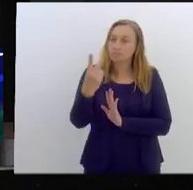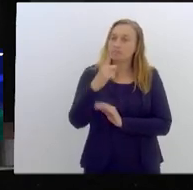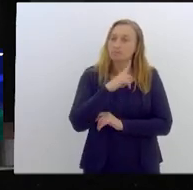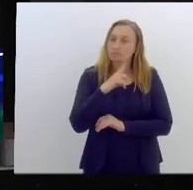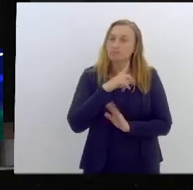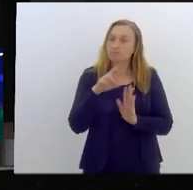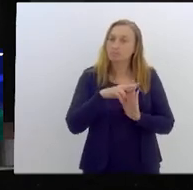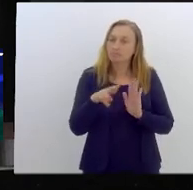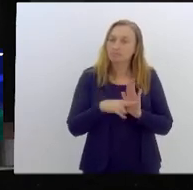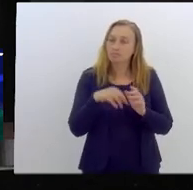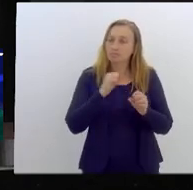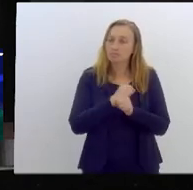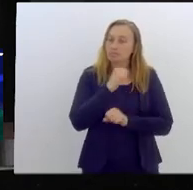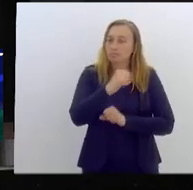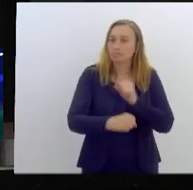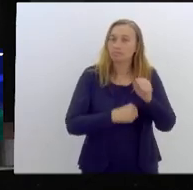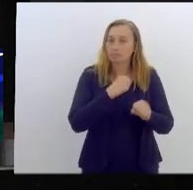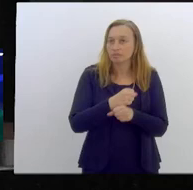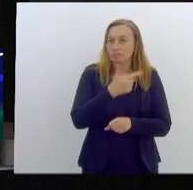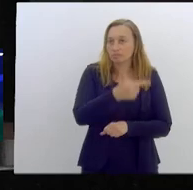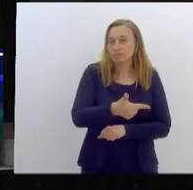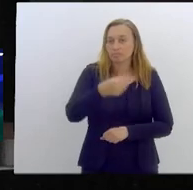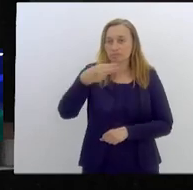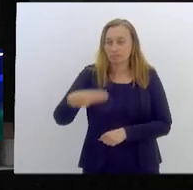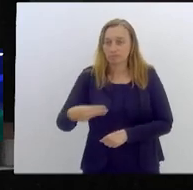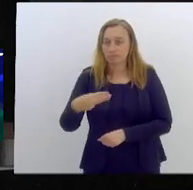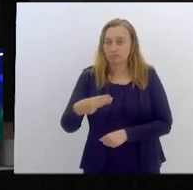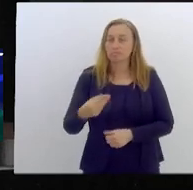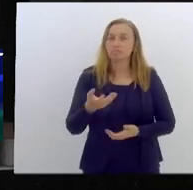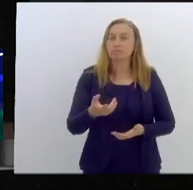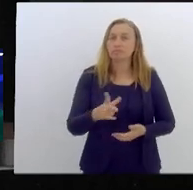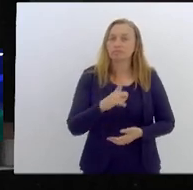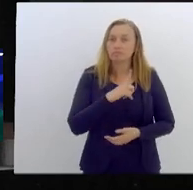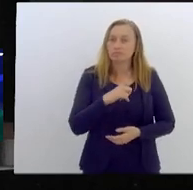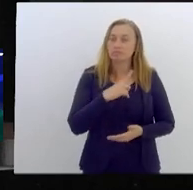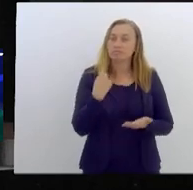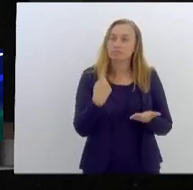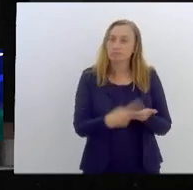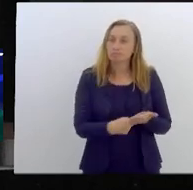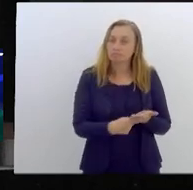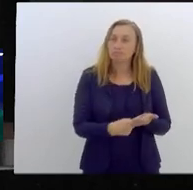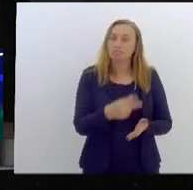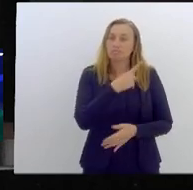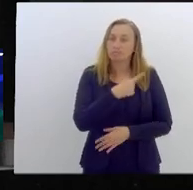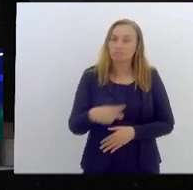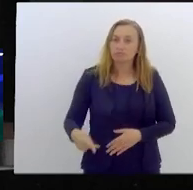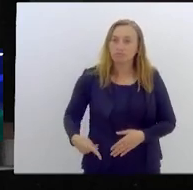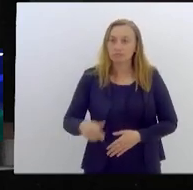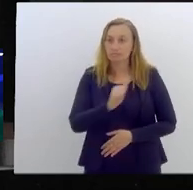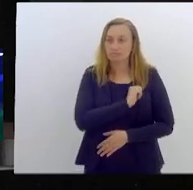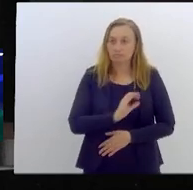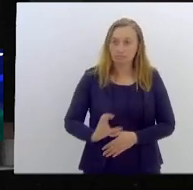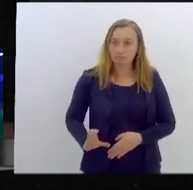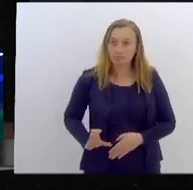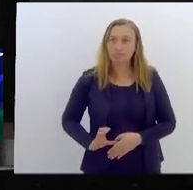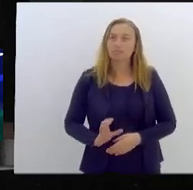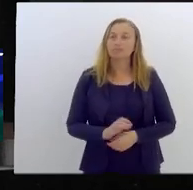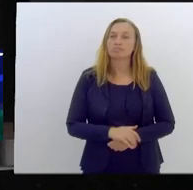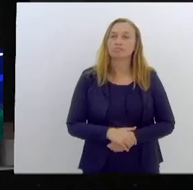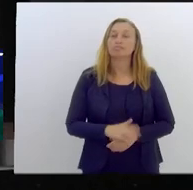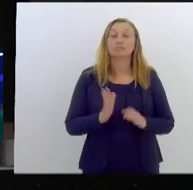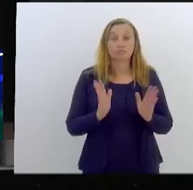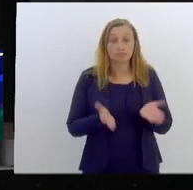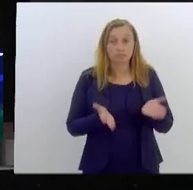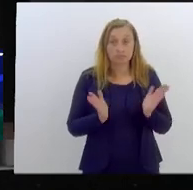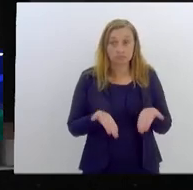a partir de 2023. Nós tivemos o compromisso do nosso presidente André Ceciliano,